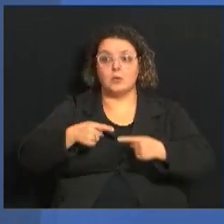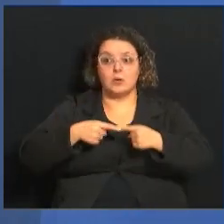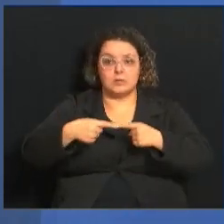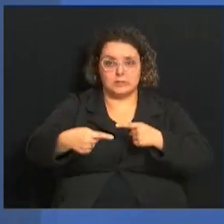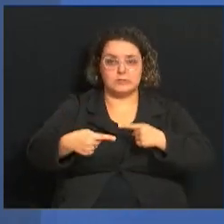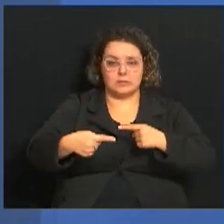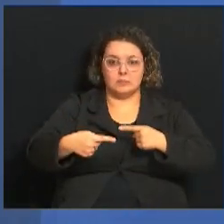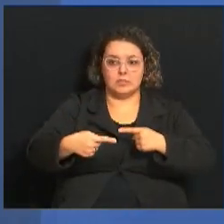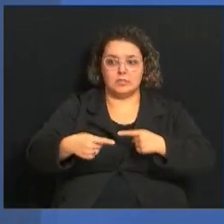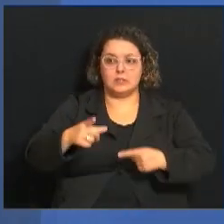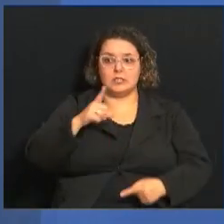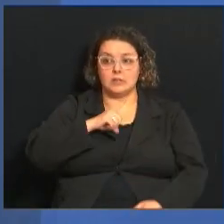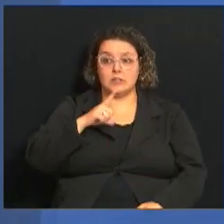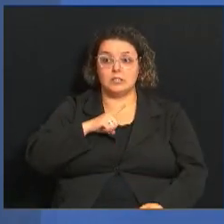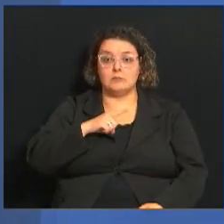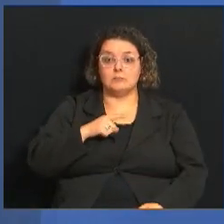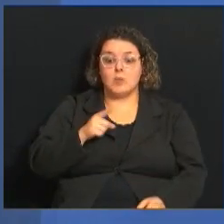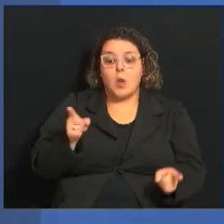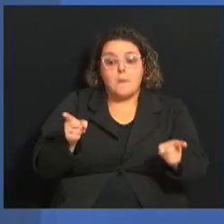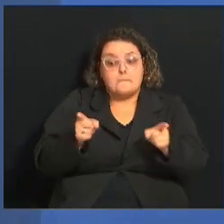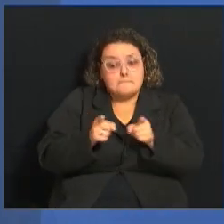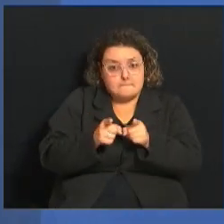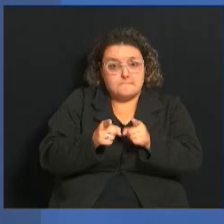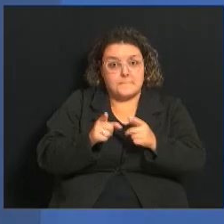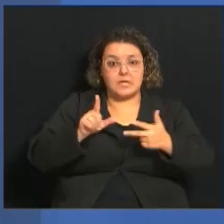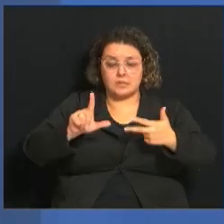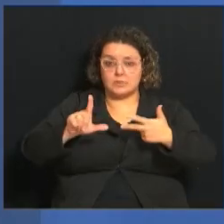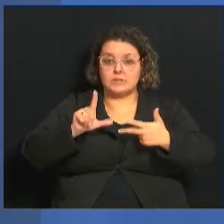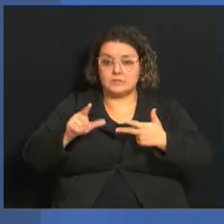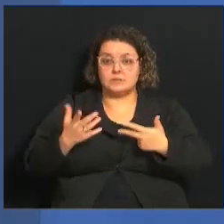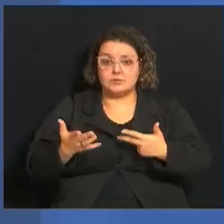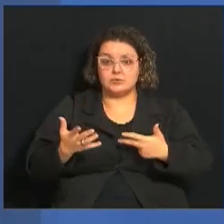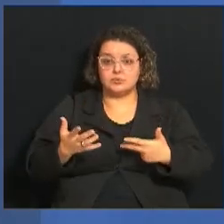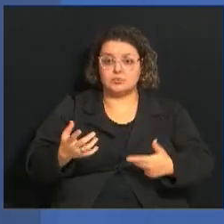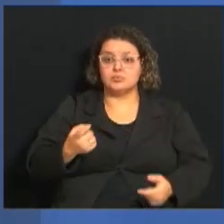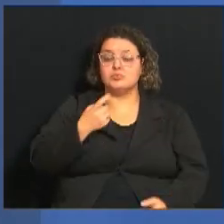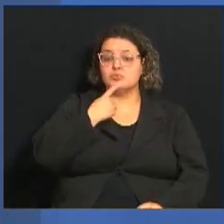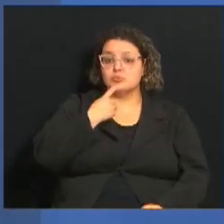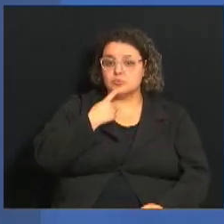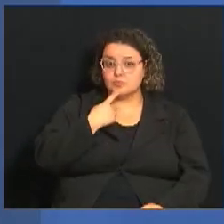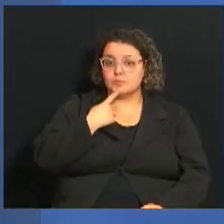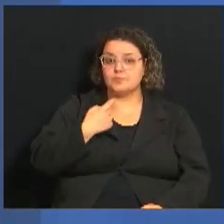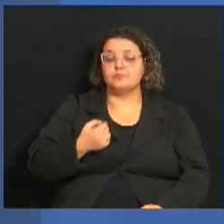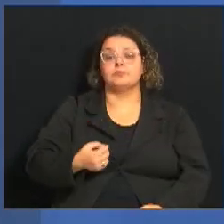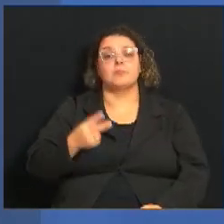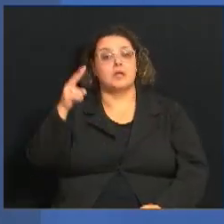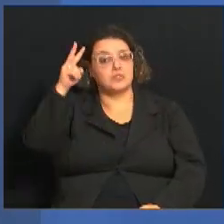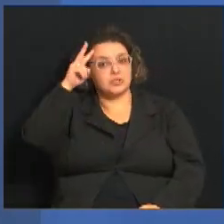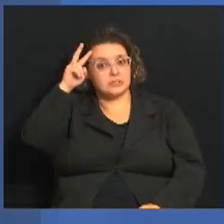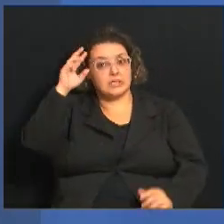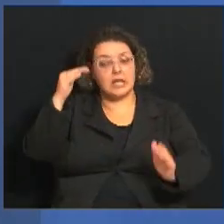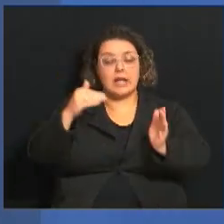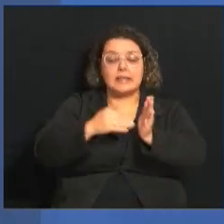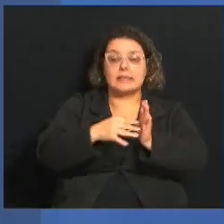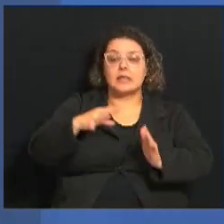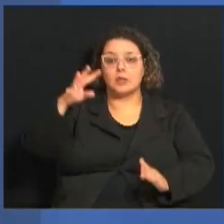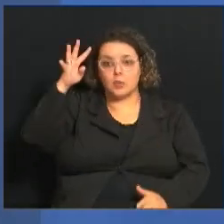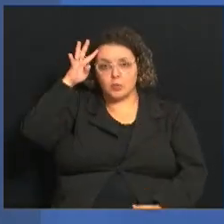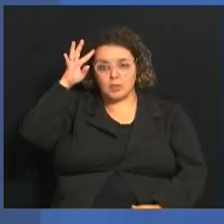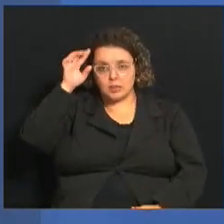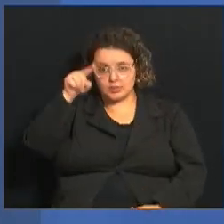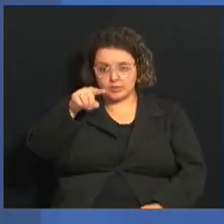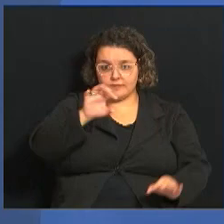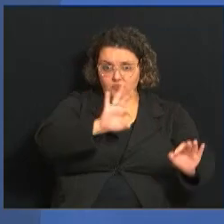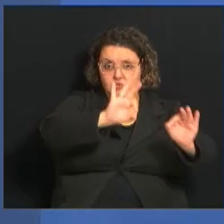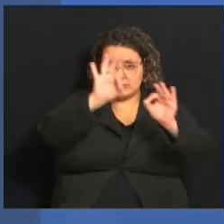teremos uma semana mais curta no Legislativo Campineiro, com atividades de segunda a quarta-feira. E você que acompanha